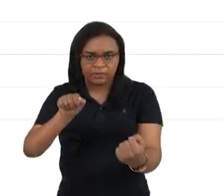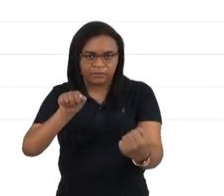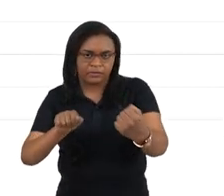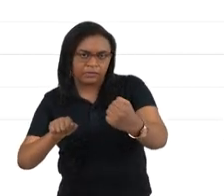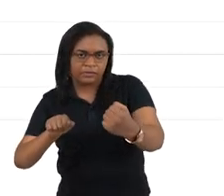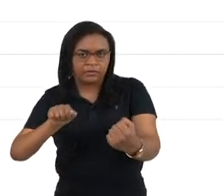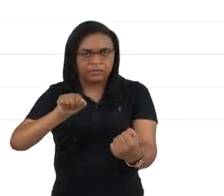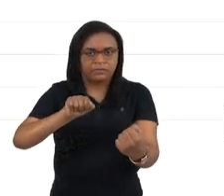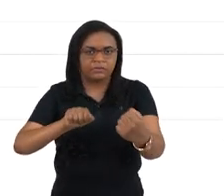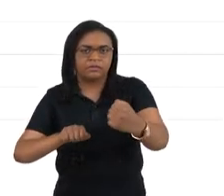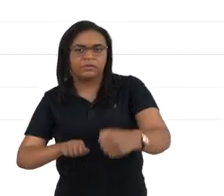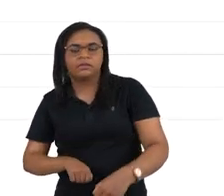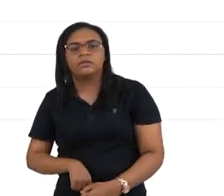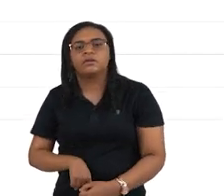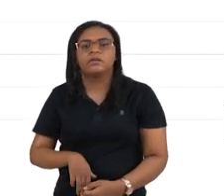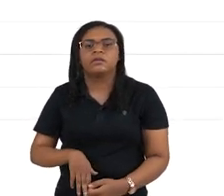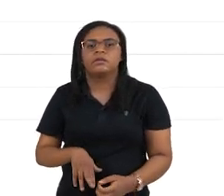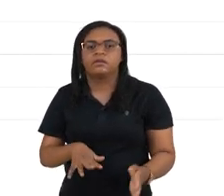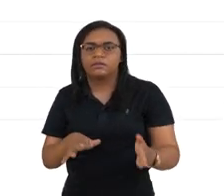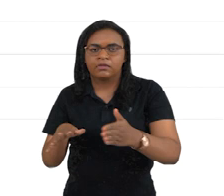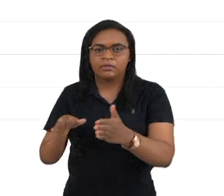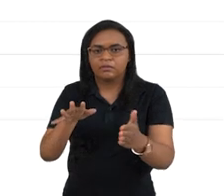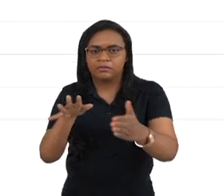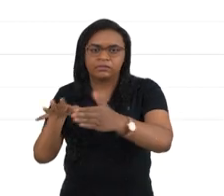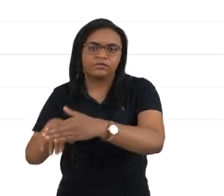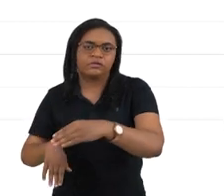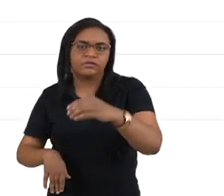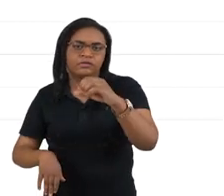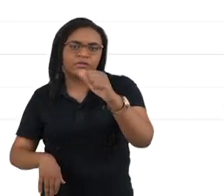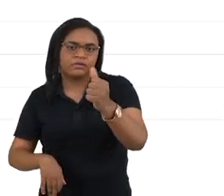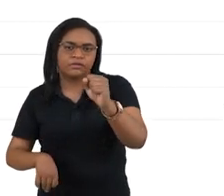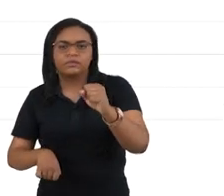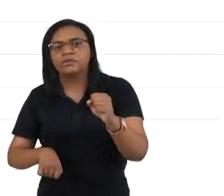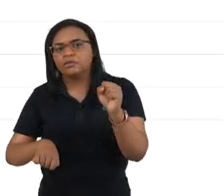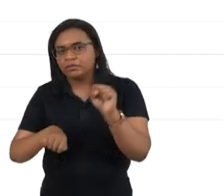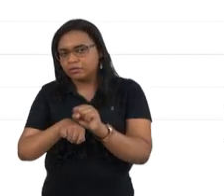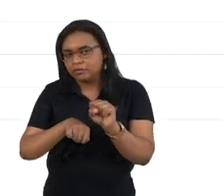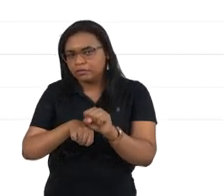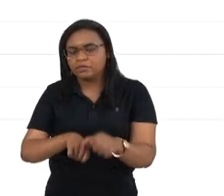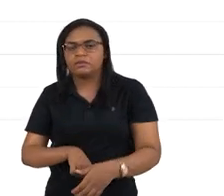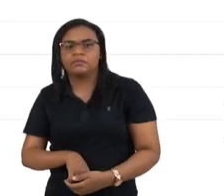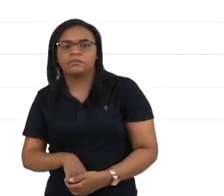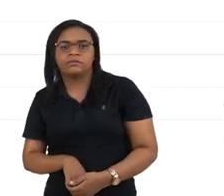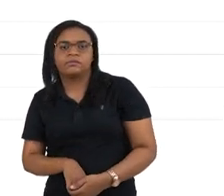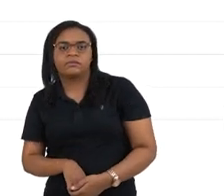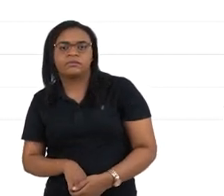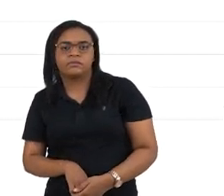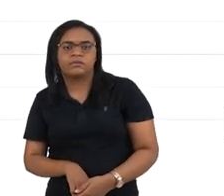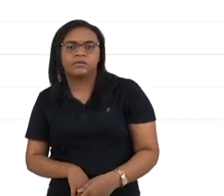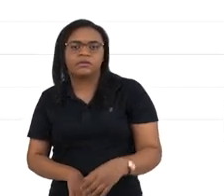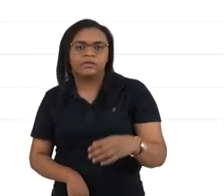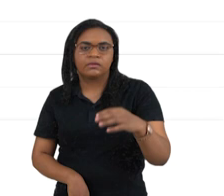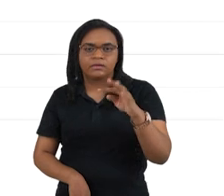fez parte de um percurso em 18 segundos. Então vamos aqui, ó, tempo